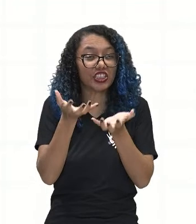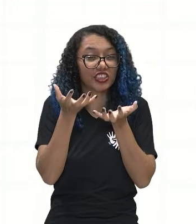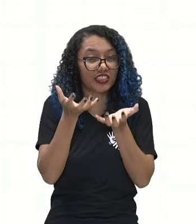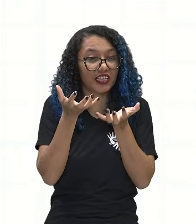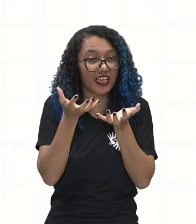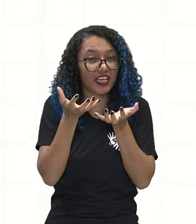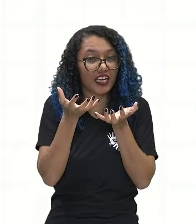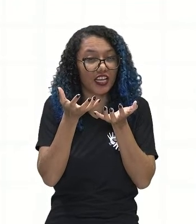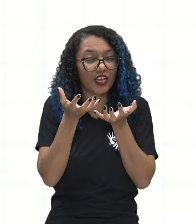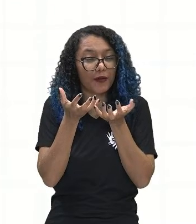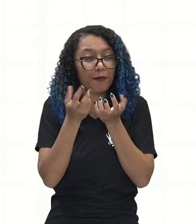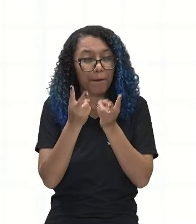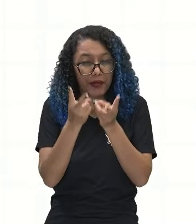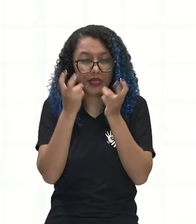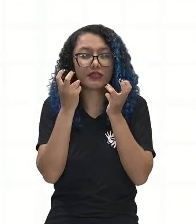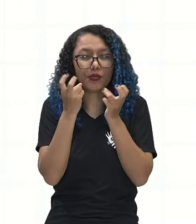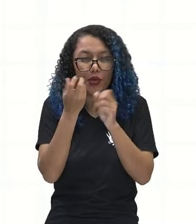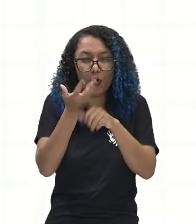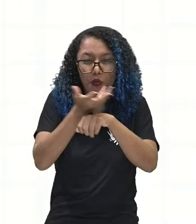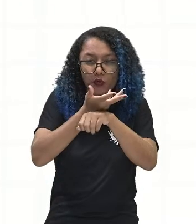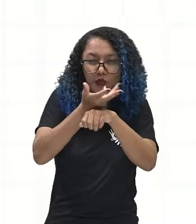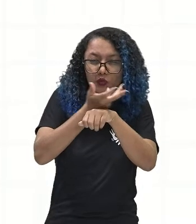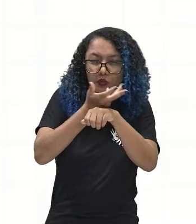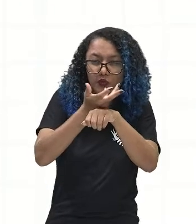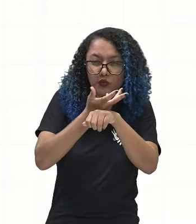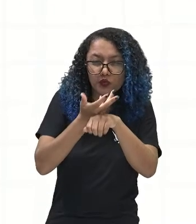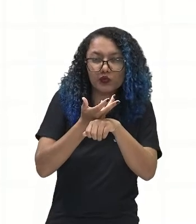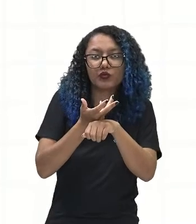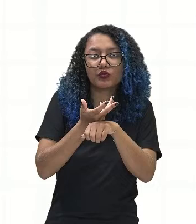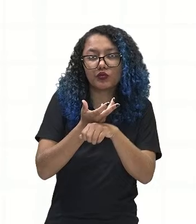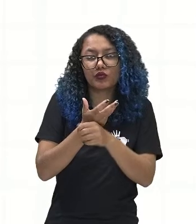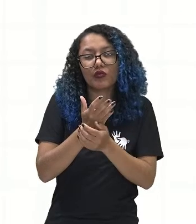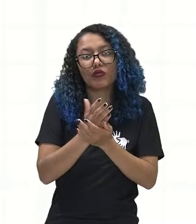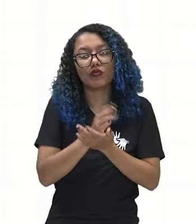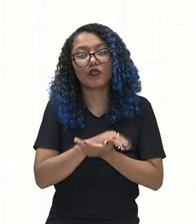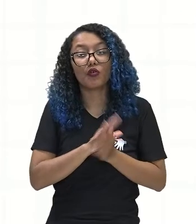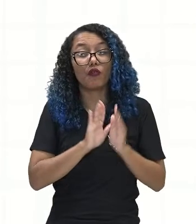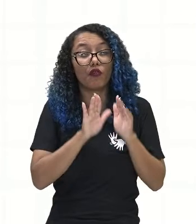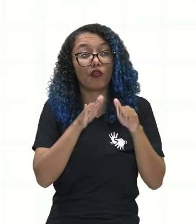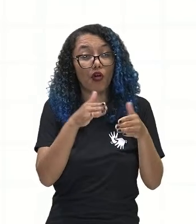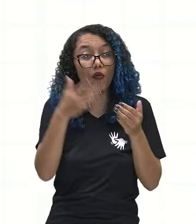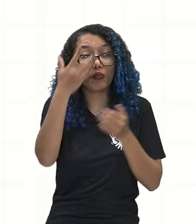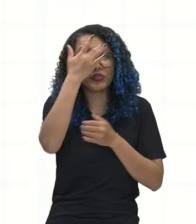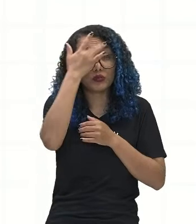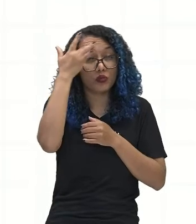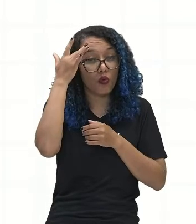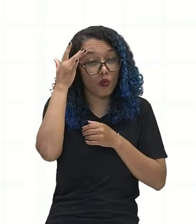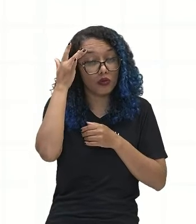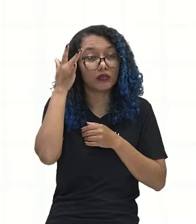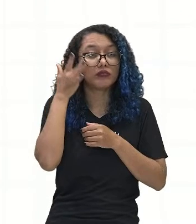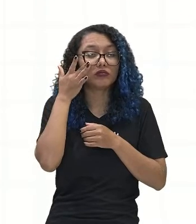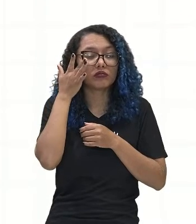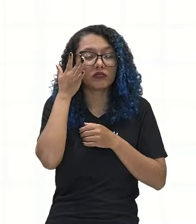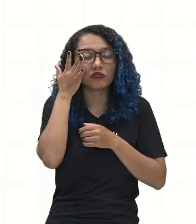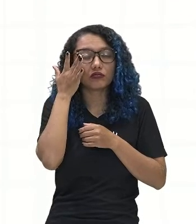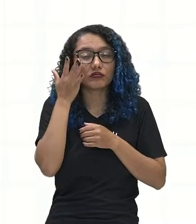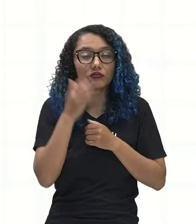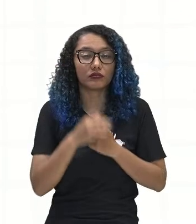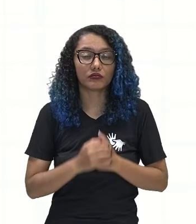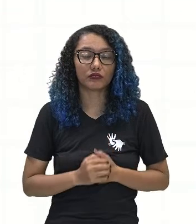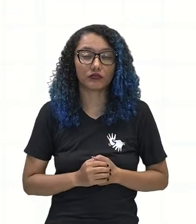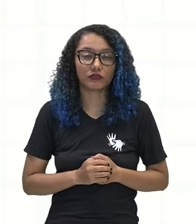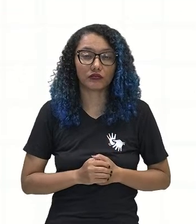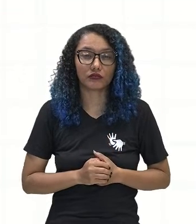o convencimento, né, de um determinado público, para que ele deseje,